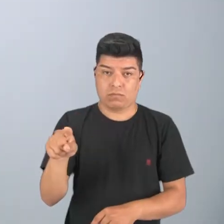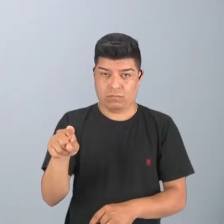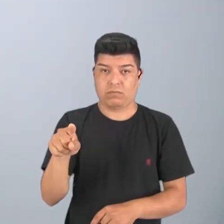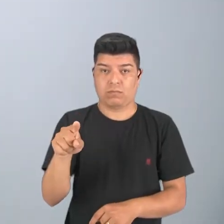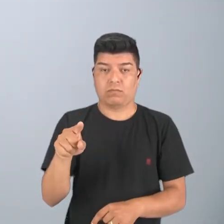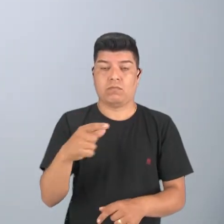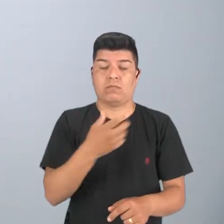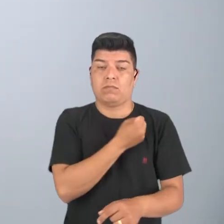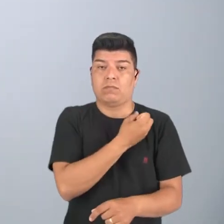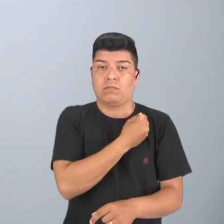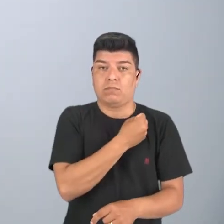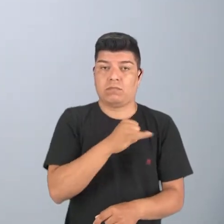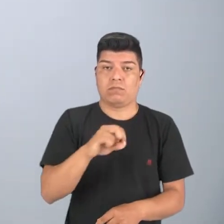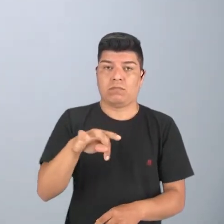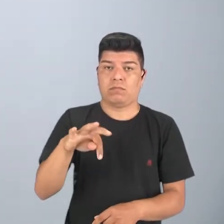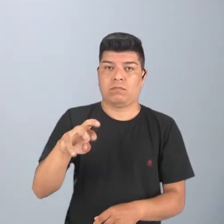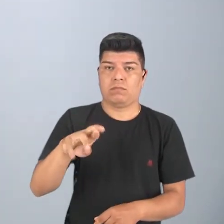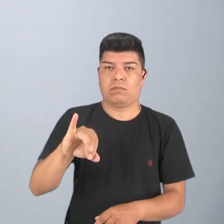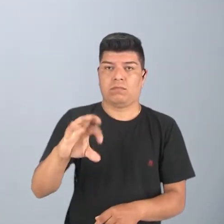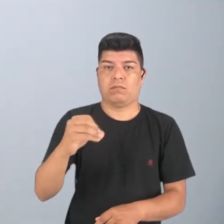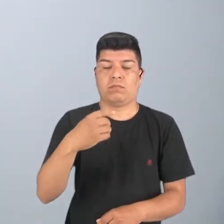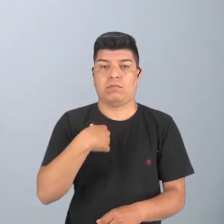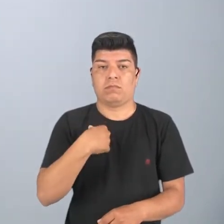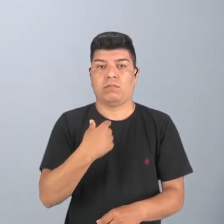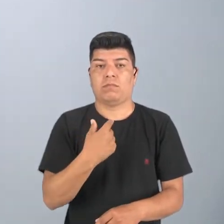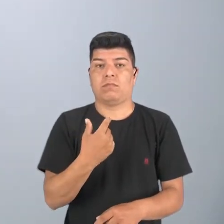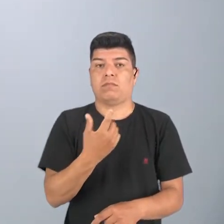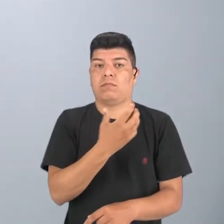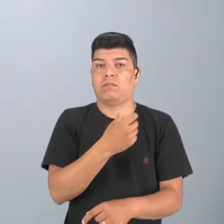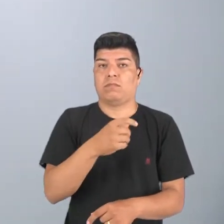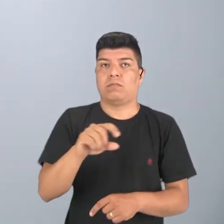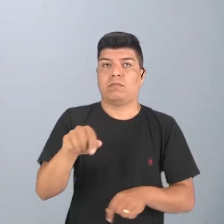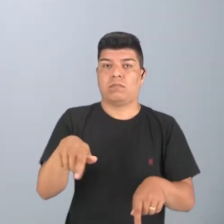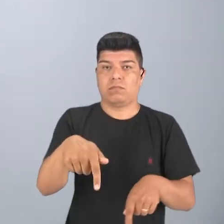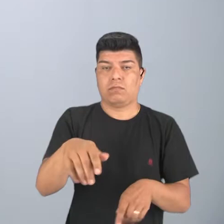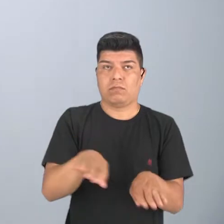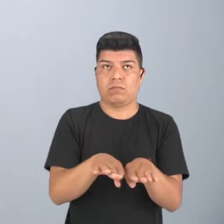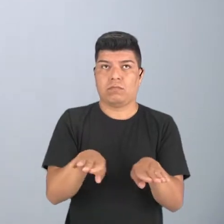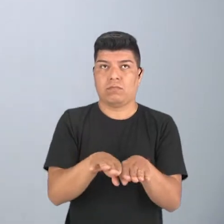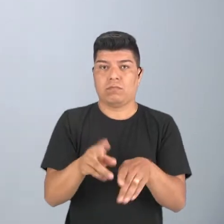N maiúsculo denota os naturais. Então vamos prosseguir.